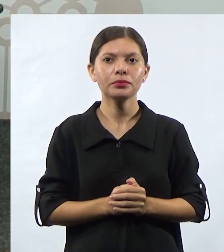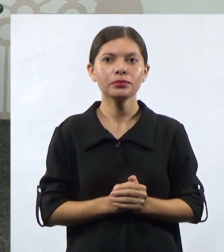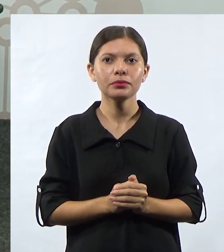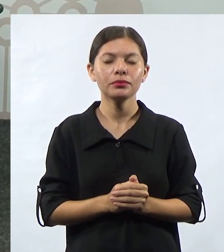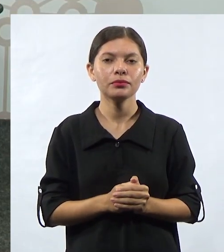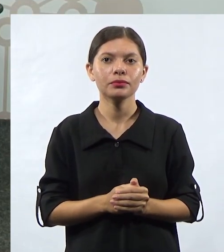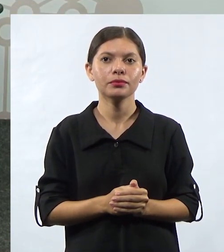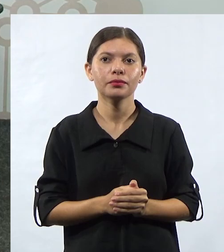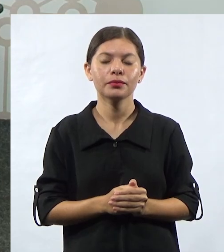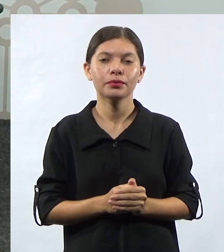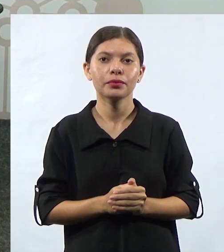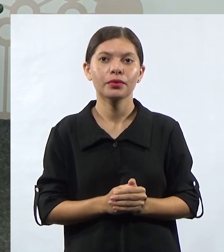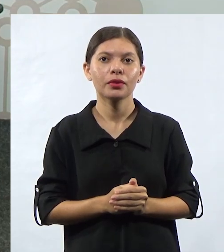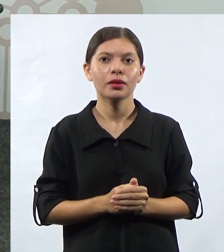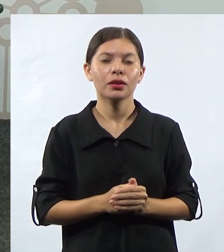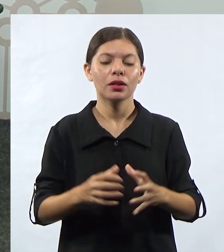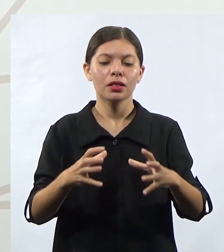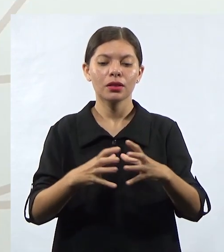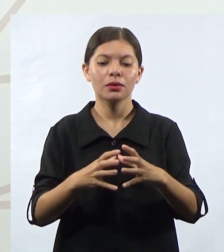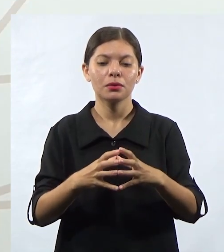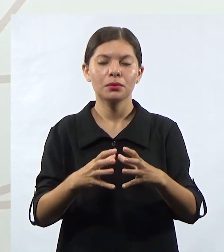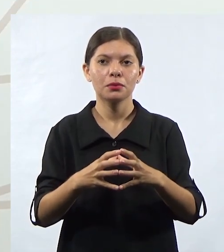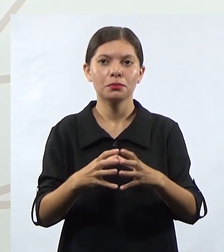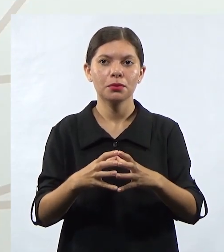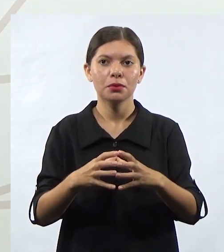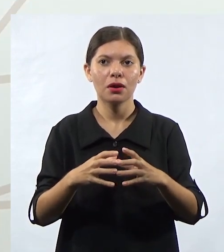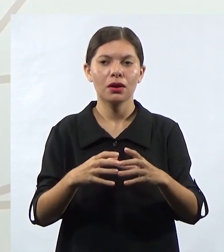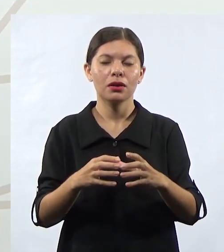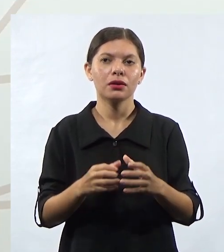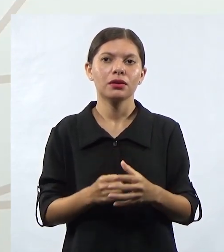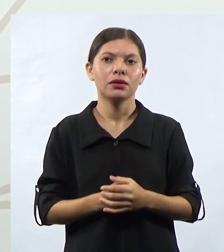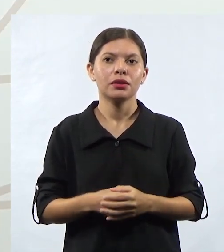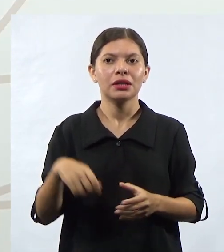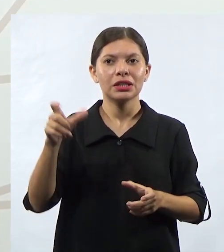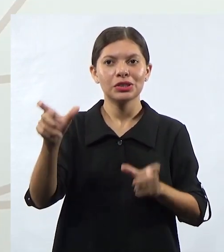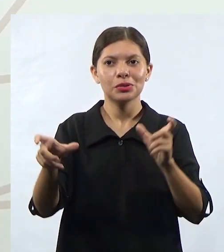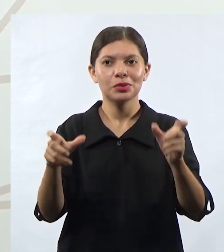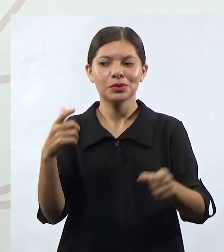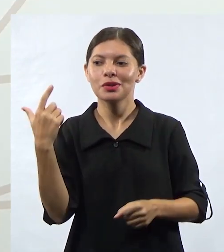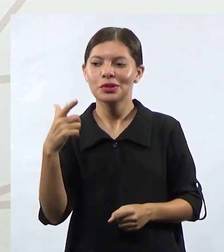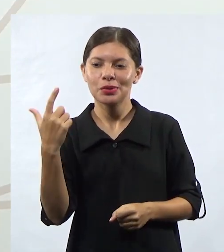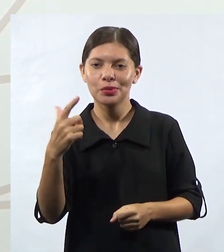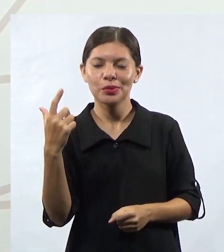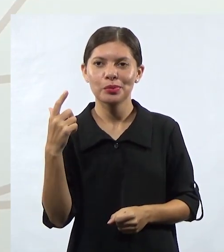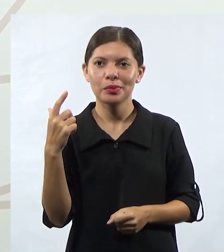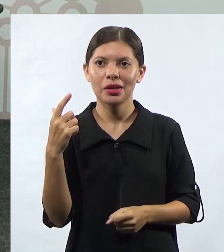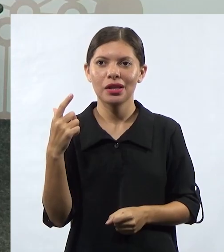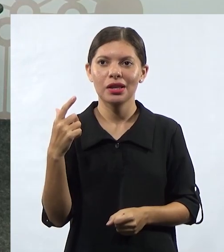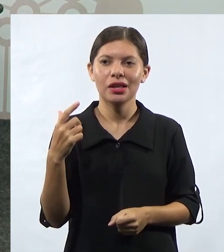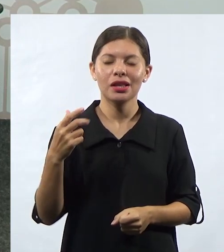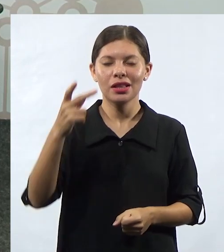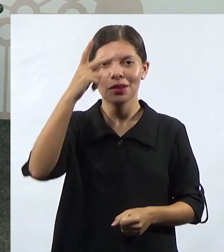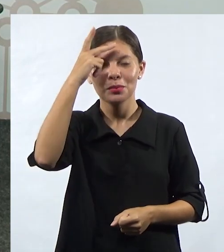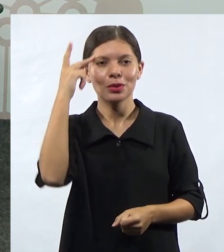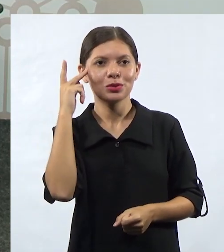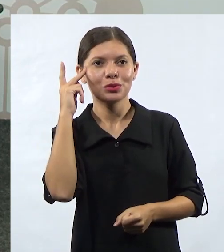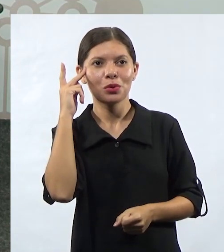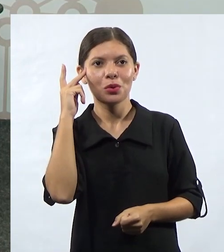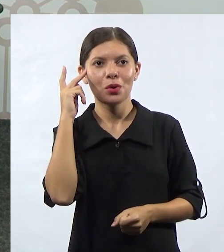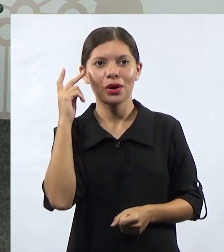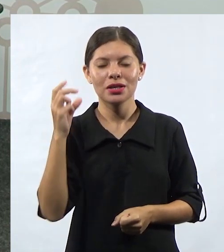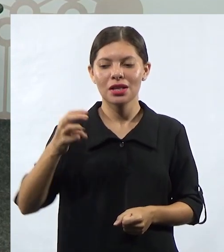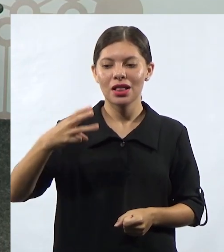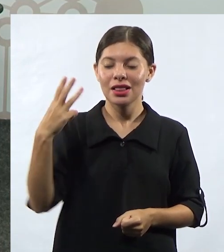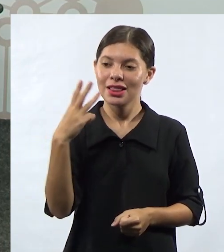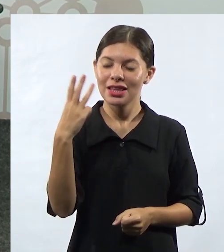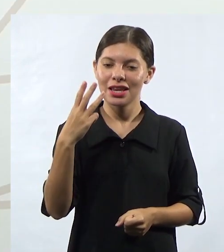de participantes para poder fazer essa coleta de dados. Não é só uma dupla, né? Não, é só uma Não dupla. tem como ser também um trio, tem que